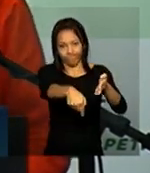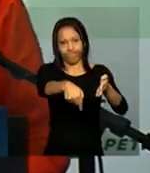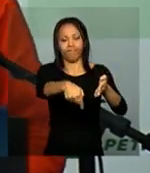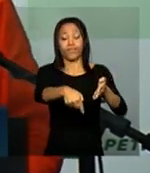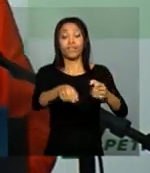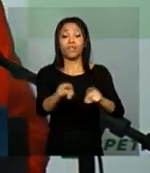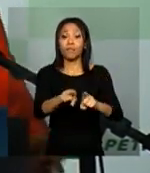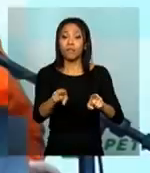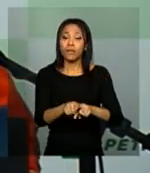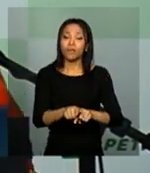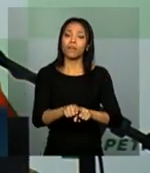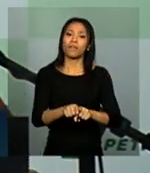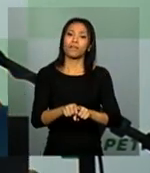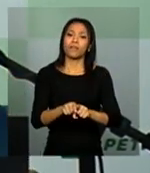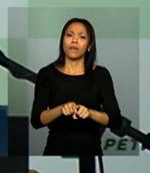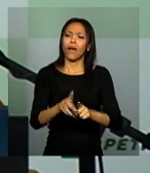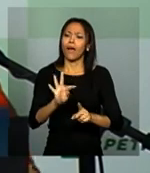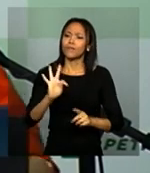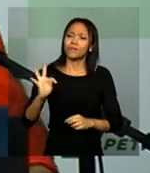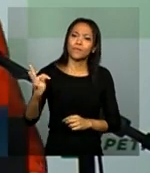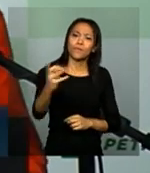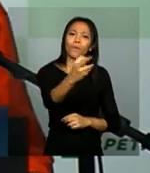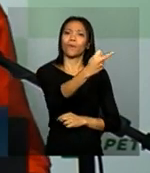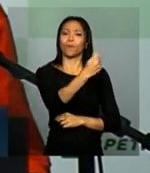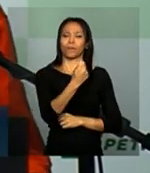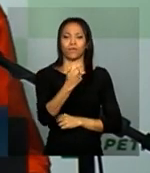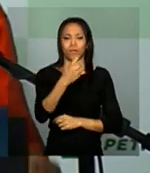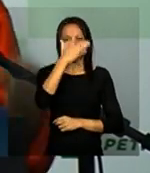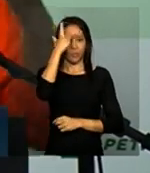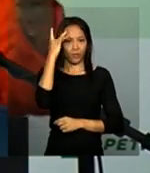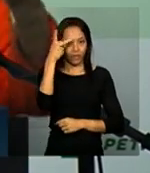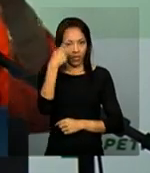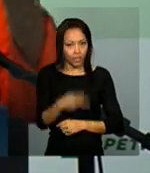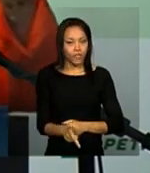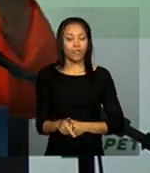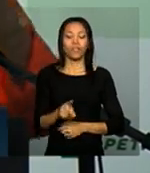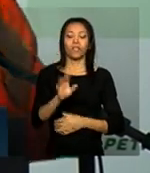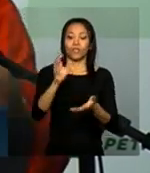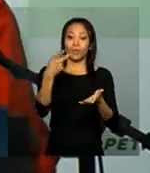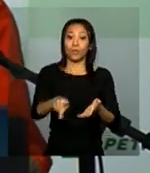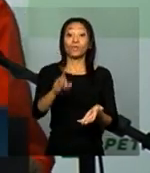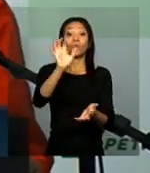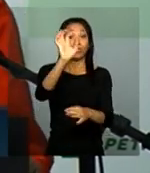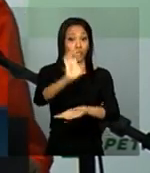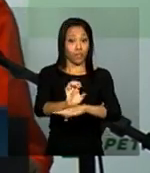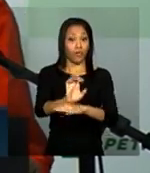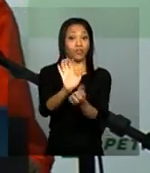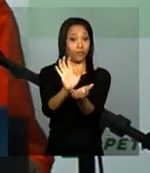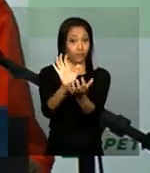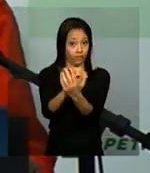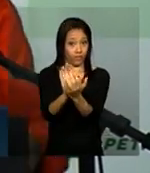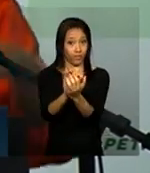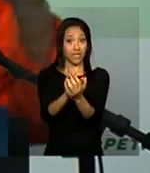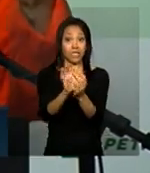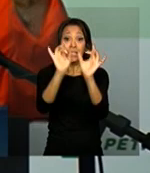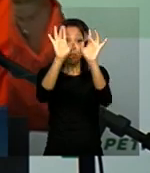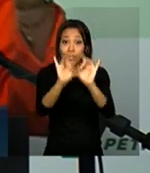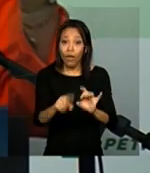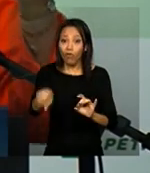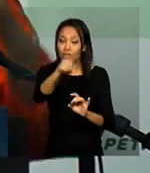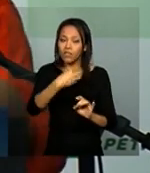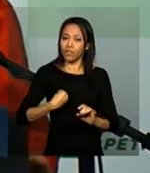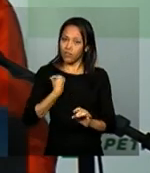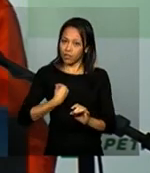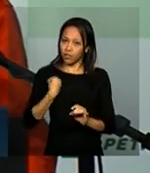a todos os pernambucanos, em especial a vocês aqui presentes,